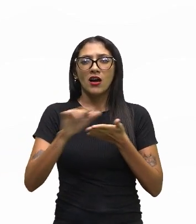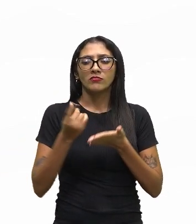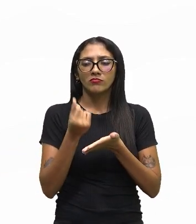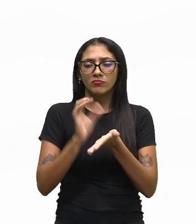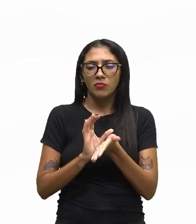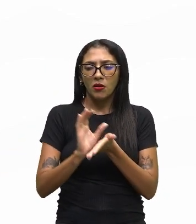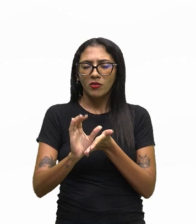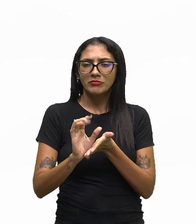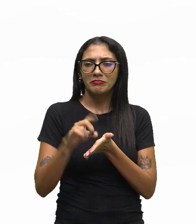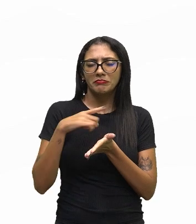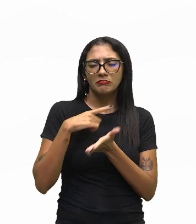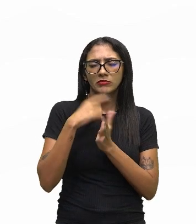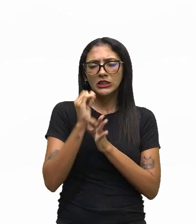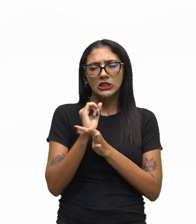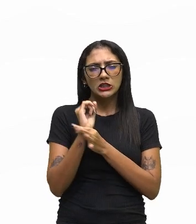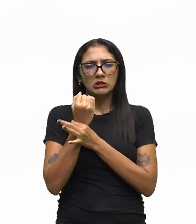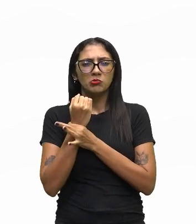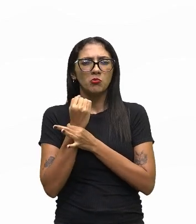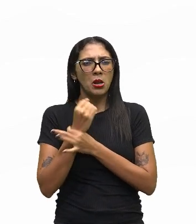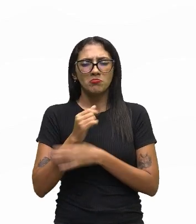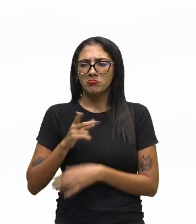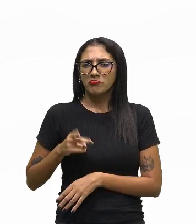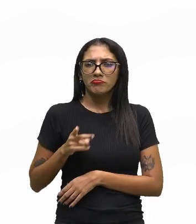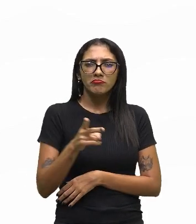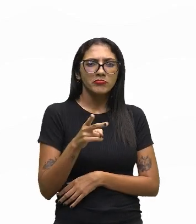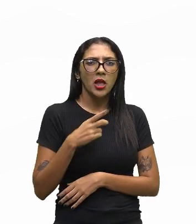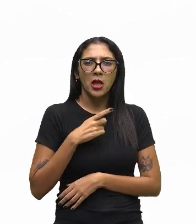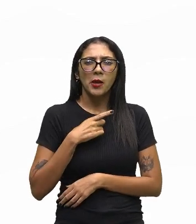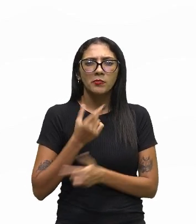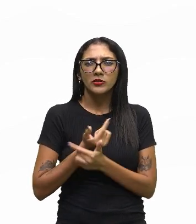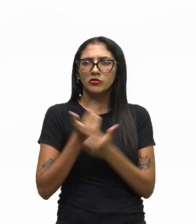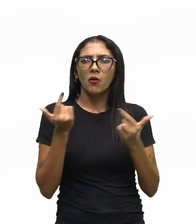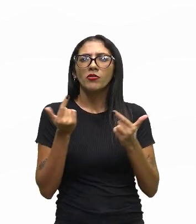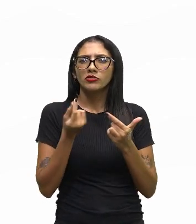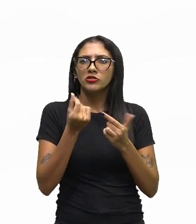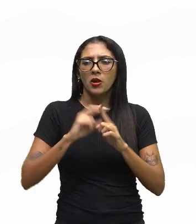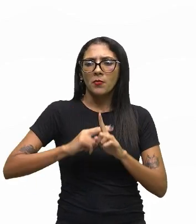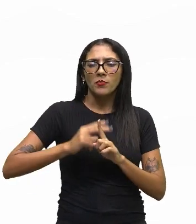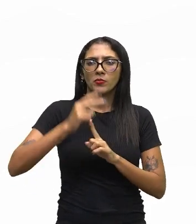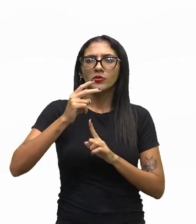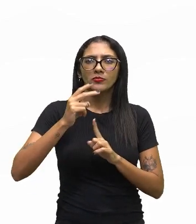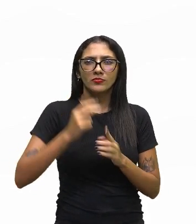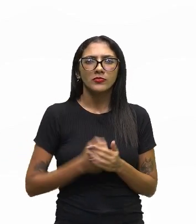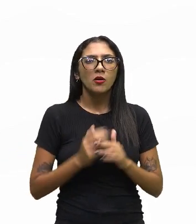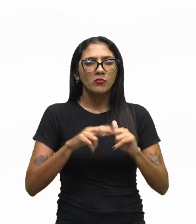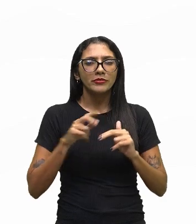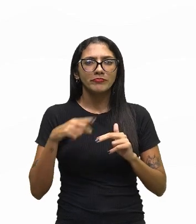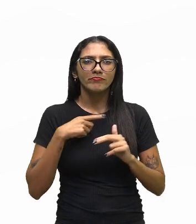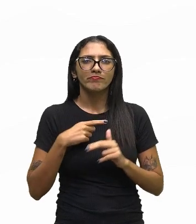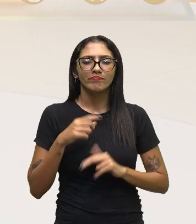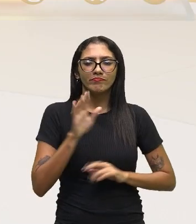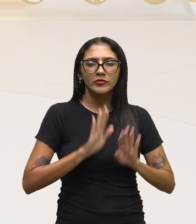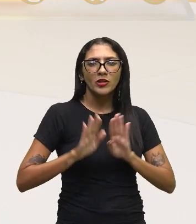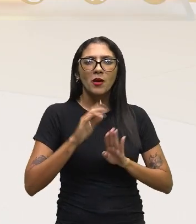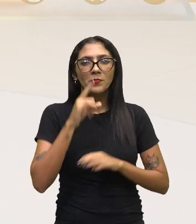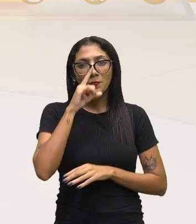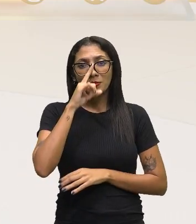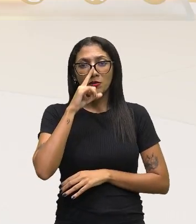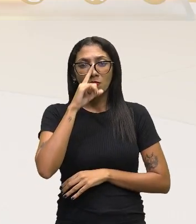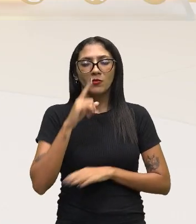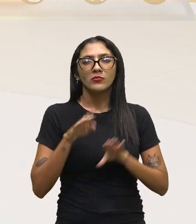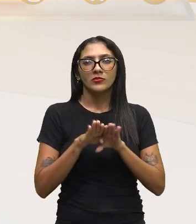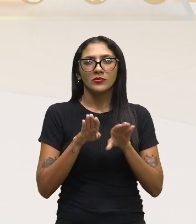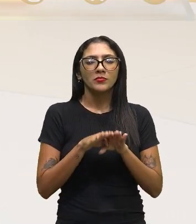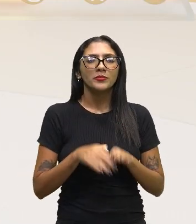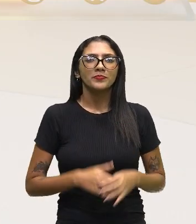ficam confiantes de que vão continuar com altas rentabilidades. Então isso é muito perigoso também, porque